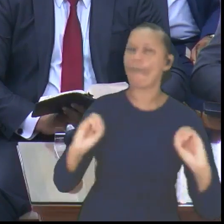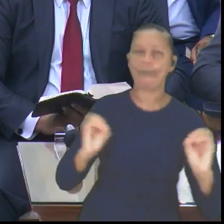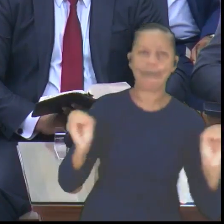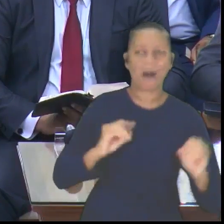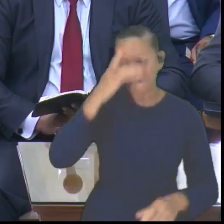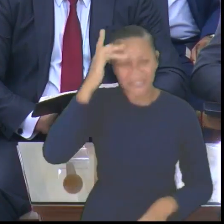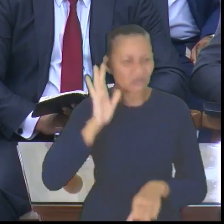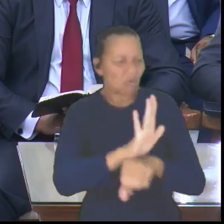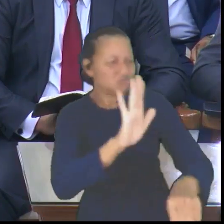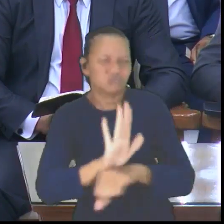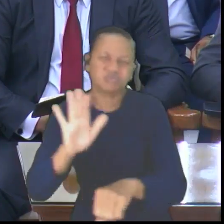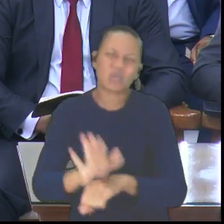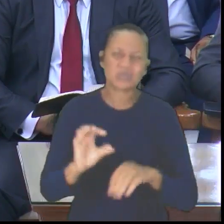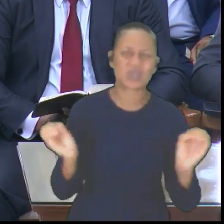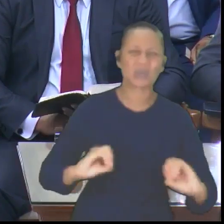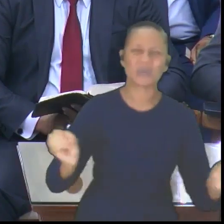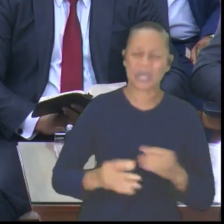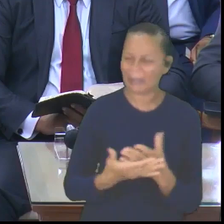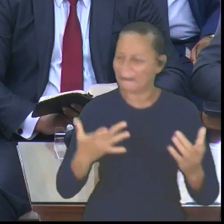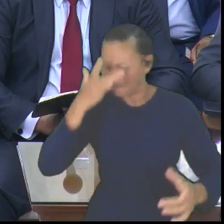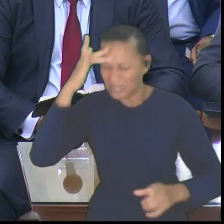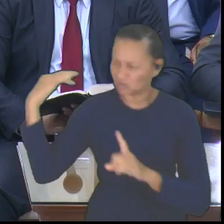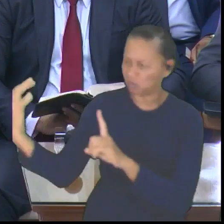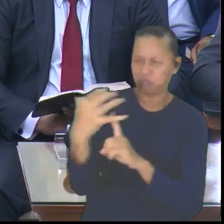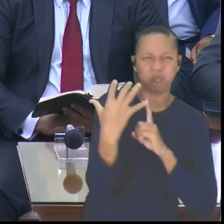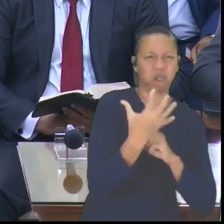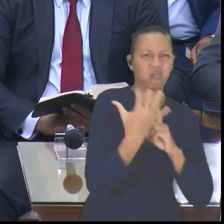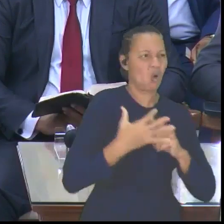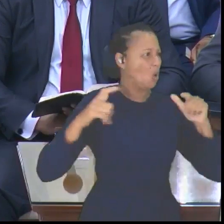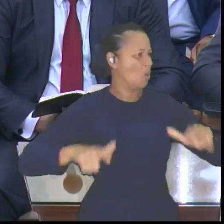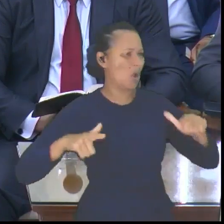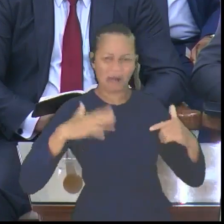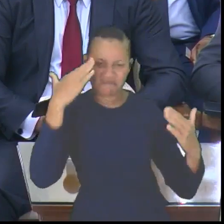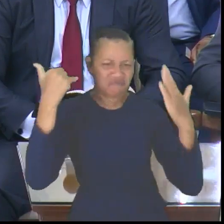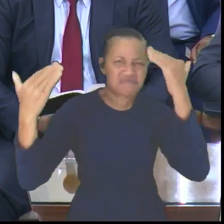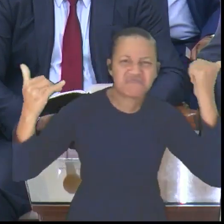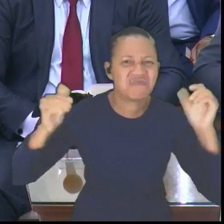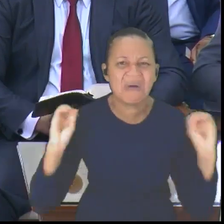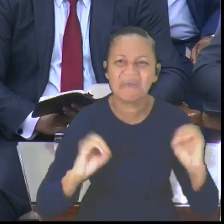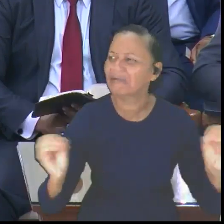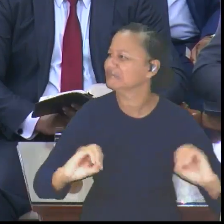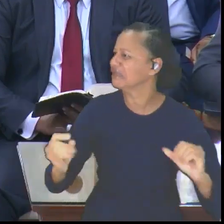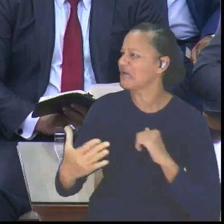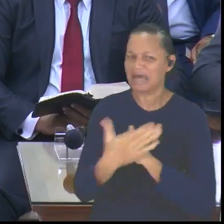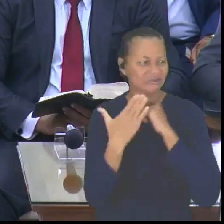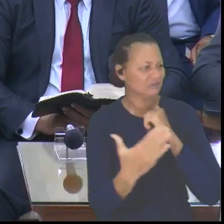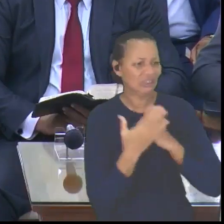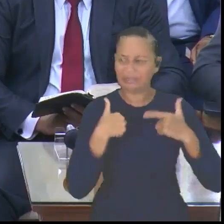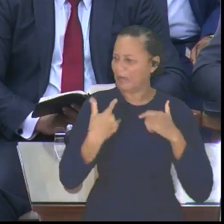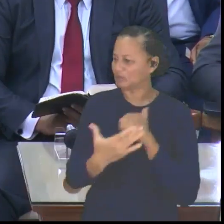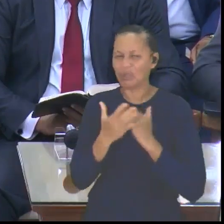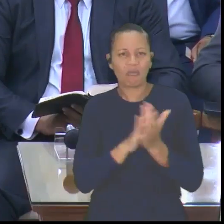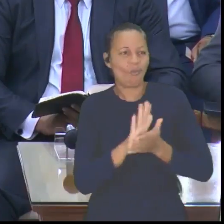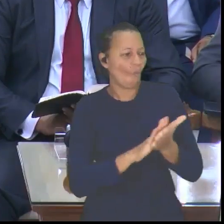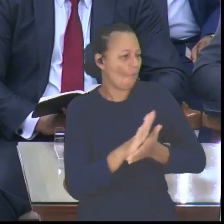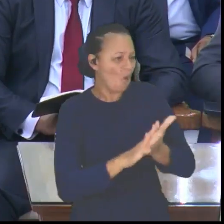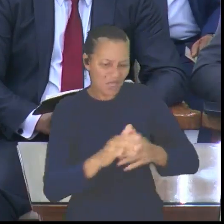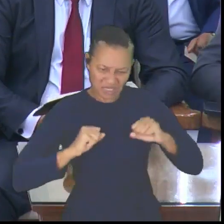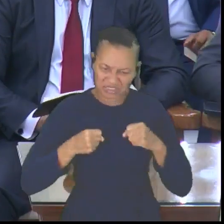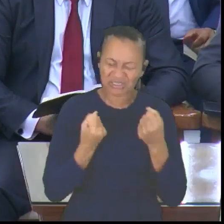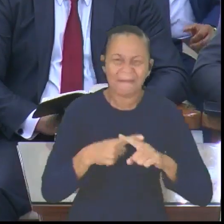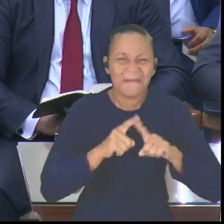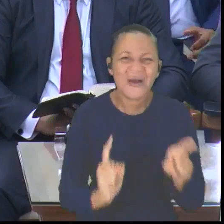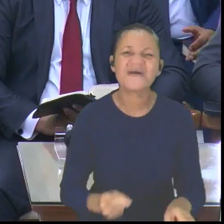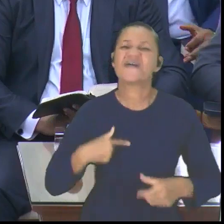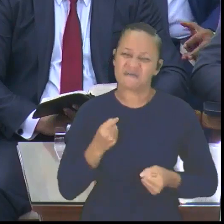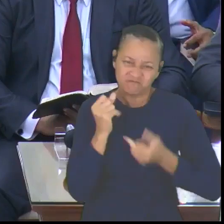ninguém por você, você não pode ter influência nos lugares, você pode não ter ninguém que responda por você, que lhe defenda,